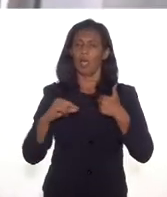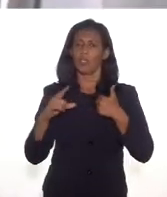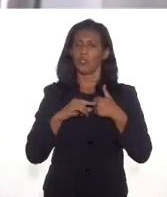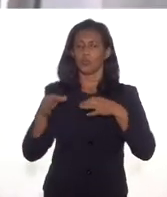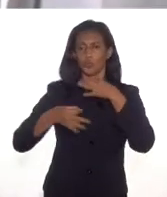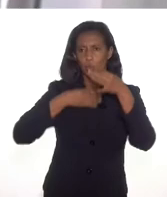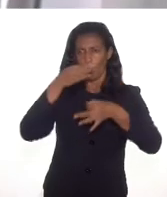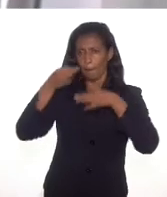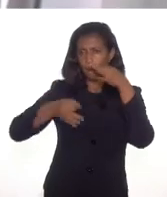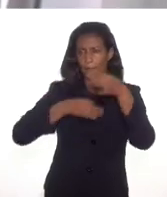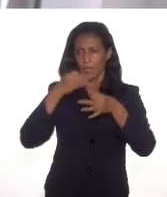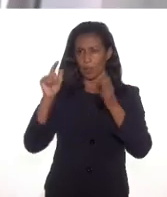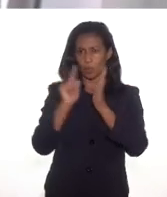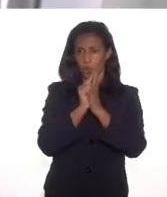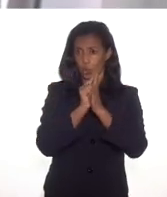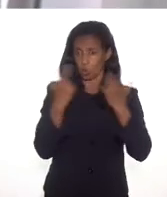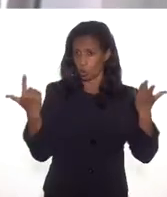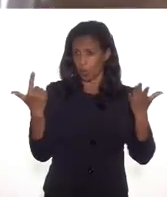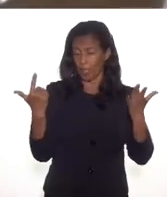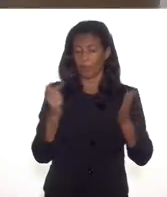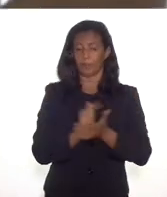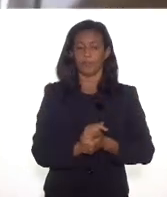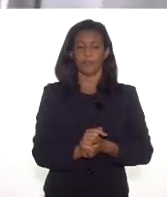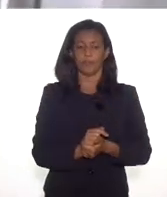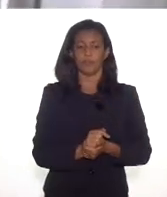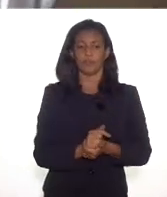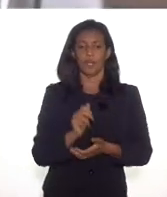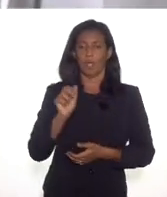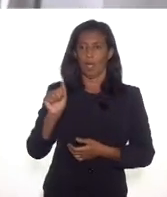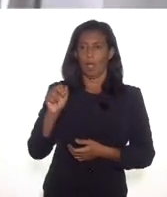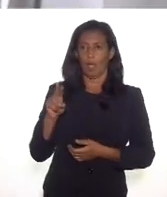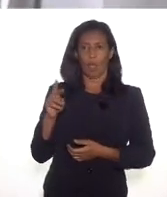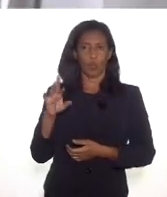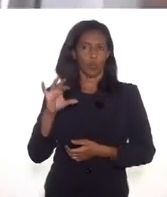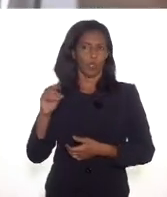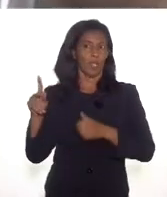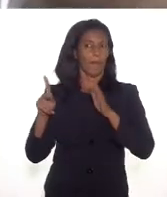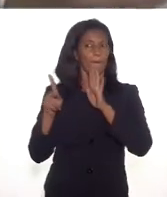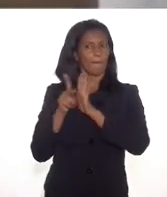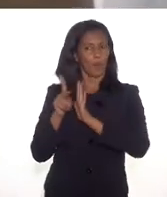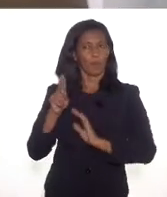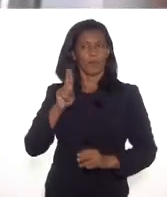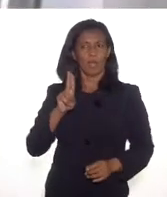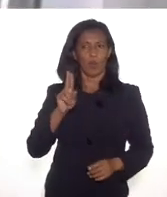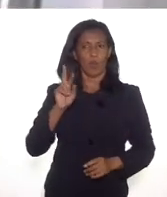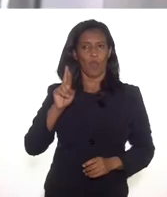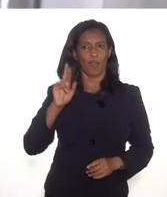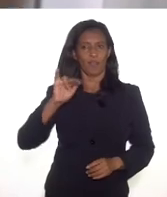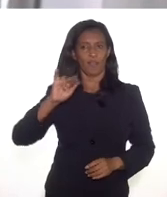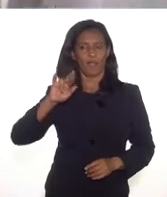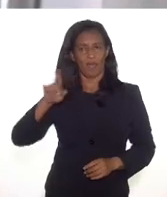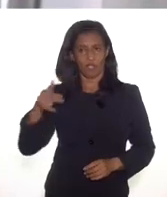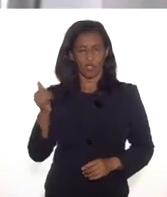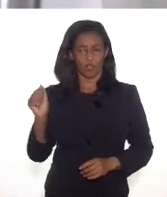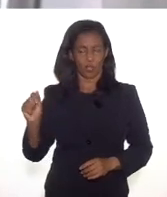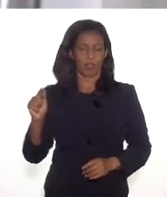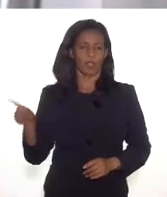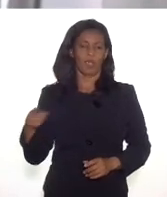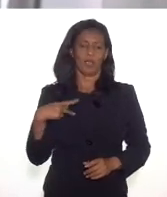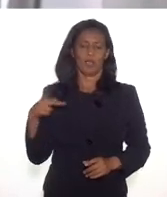publicado em jornal de grande circulação, de autoria da reitora da UFRJ, a professora Denise Macedo, e de